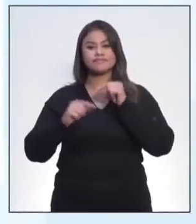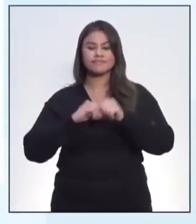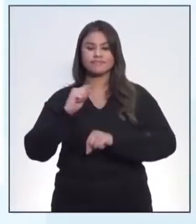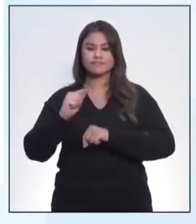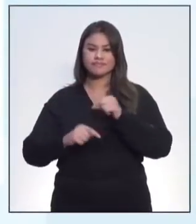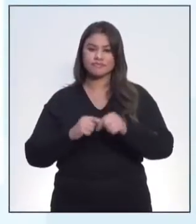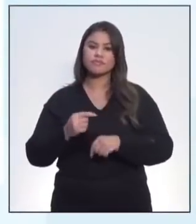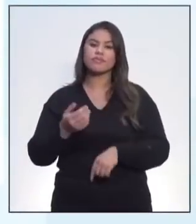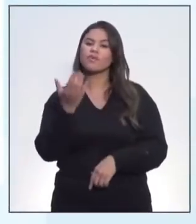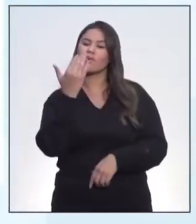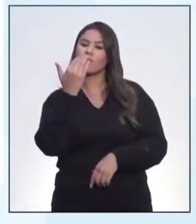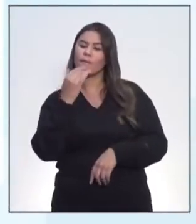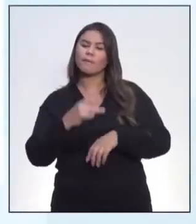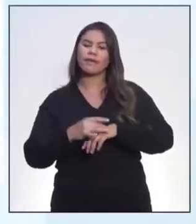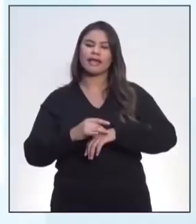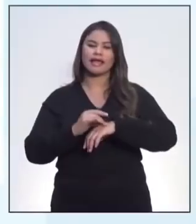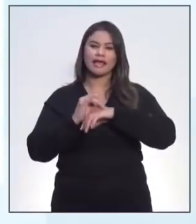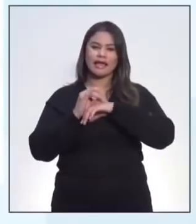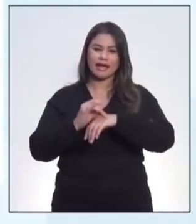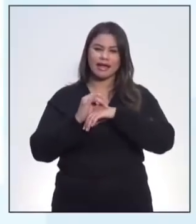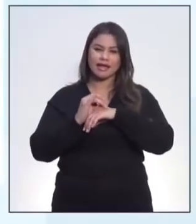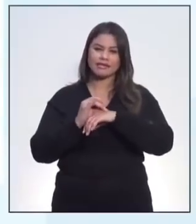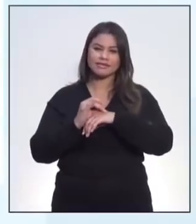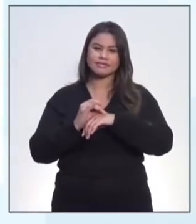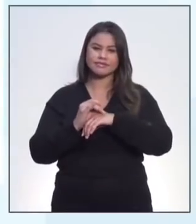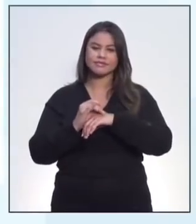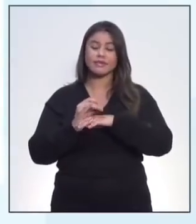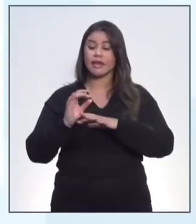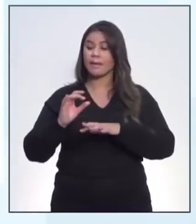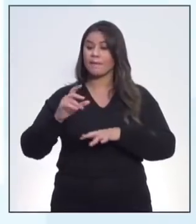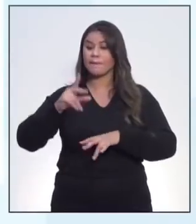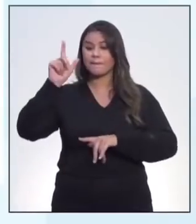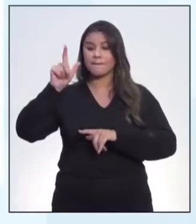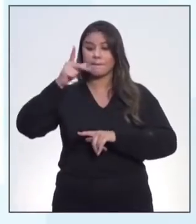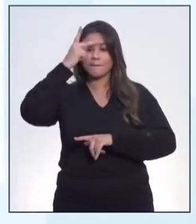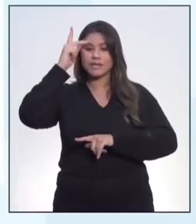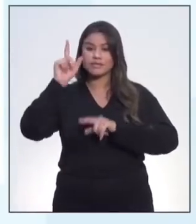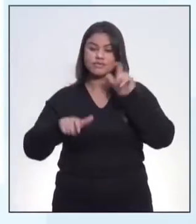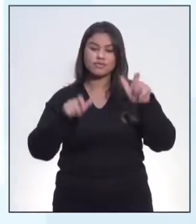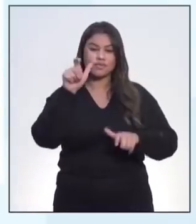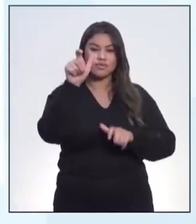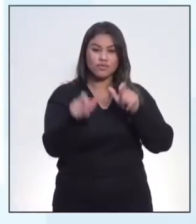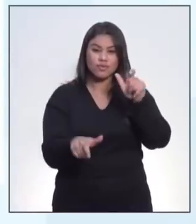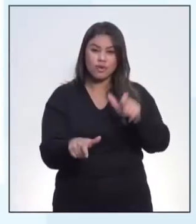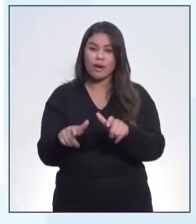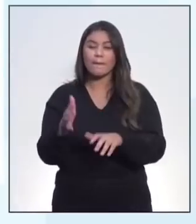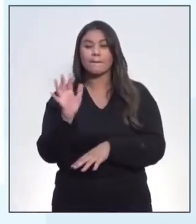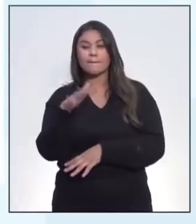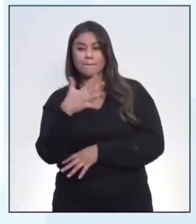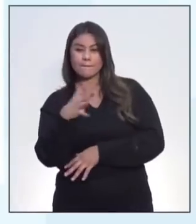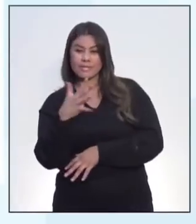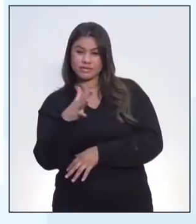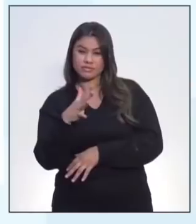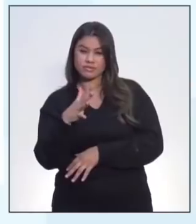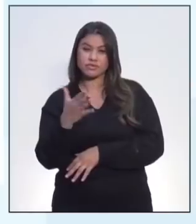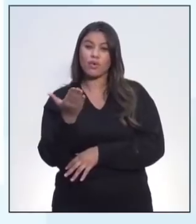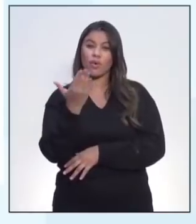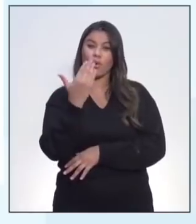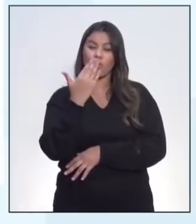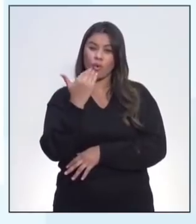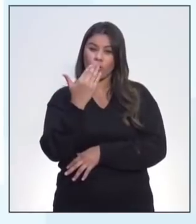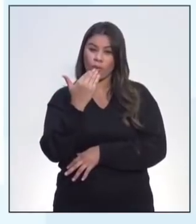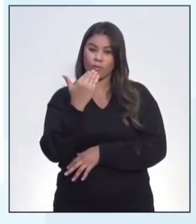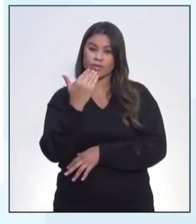brasileiro de carne e de ovos per capita, por cabeça, né? Ou seja, cada brasileiro, em média, consumiu